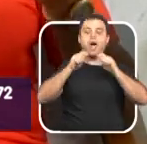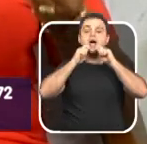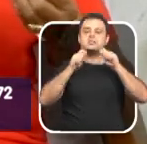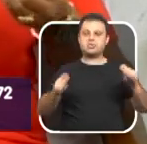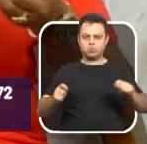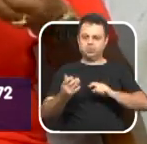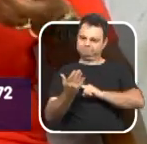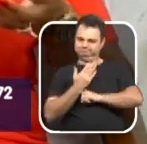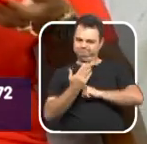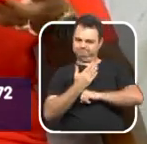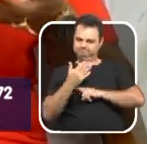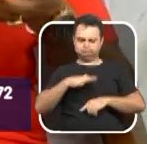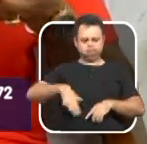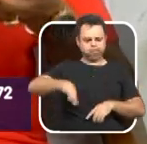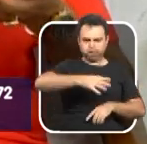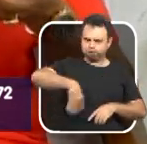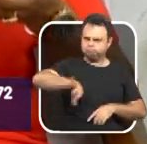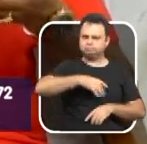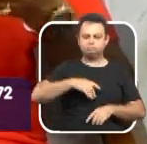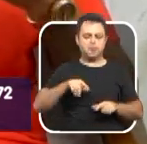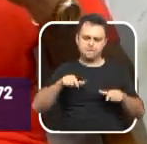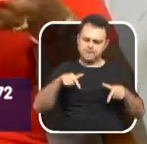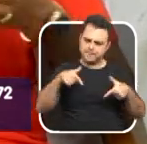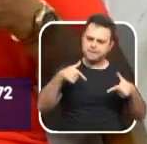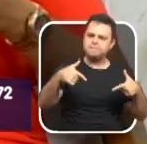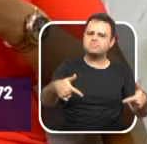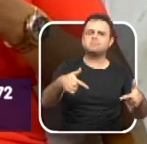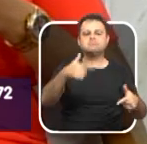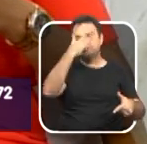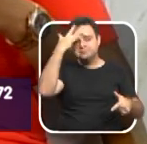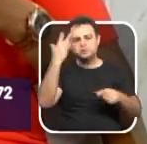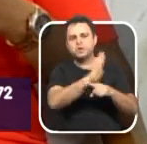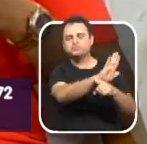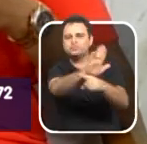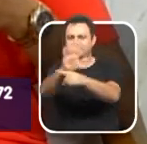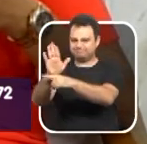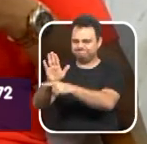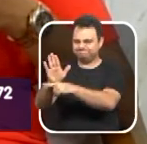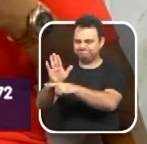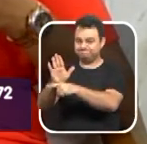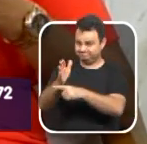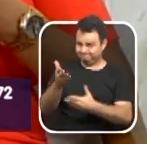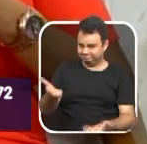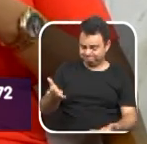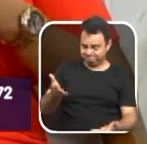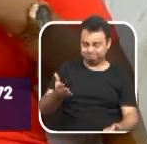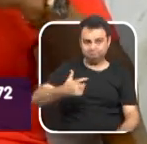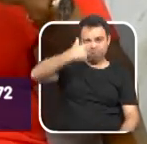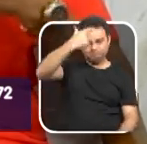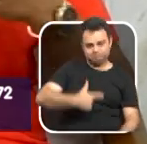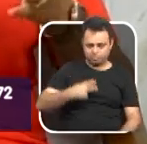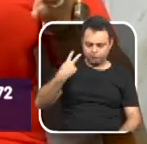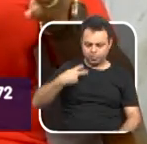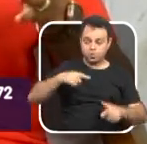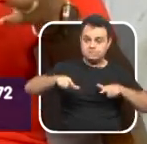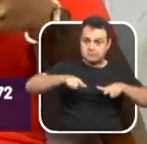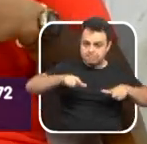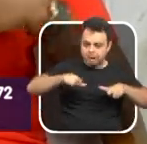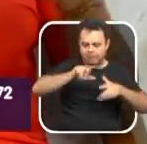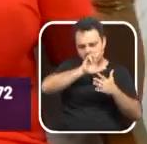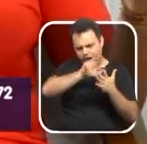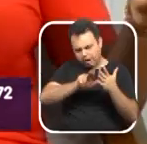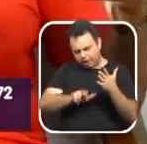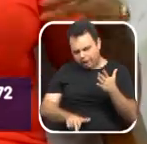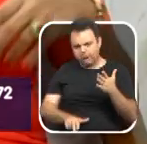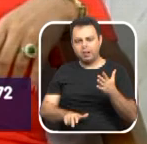toda envolvida a fazer o nosso trabalho e ajudar a nossa população. E saber que o trabalho do vereador ele é estendido, né,